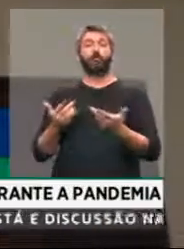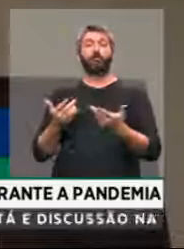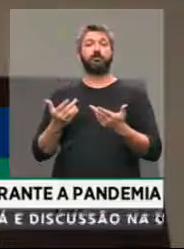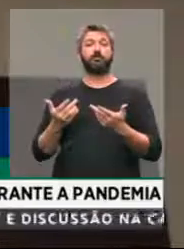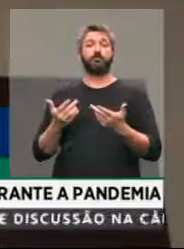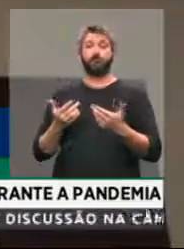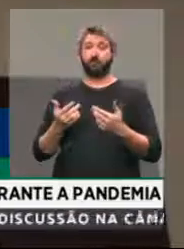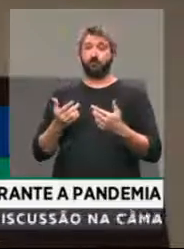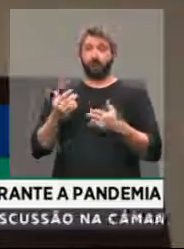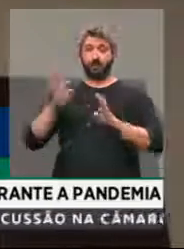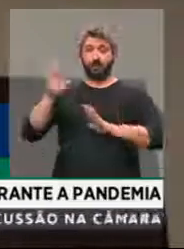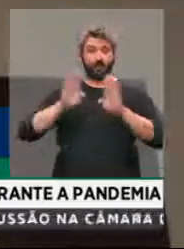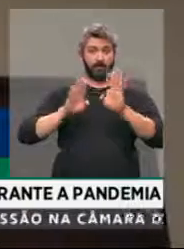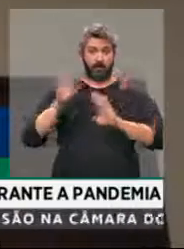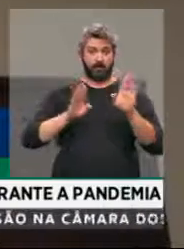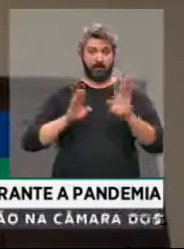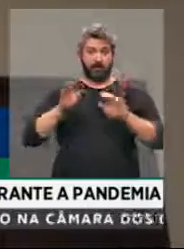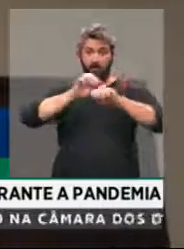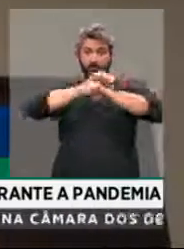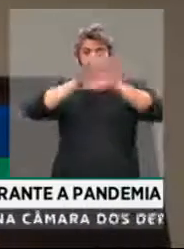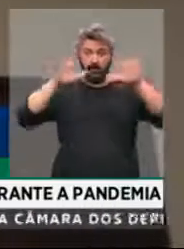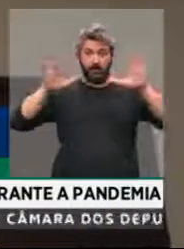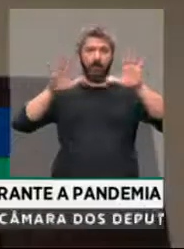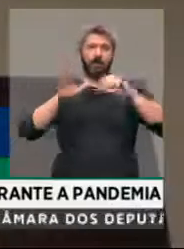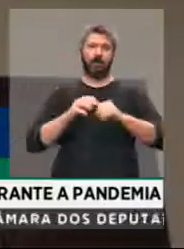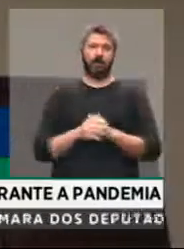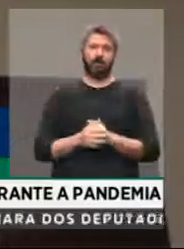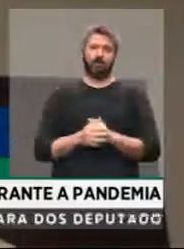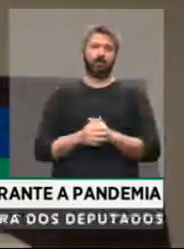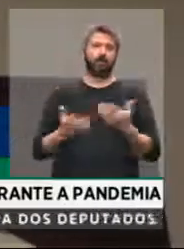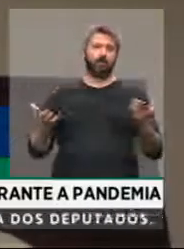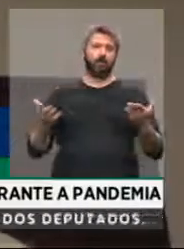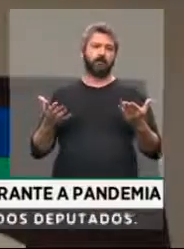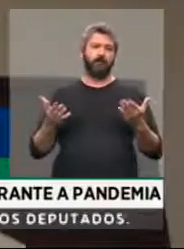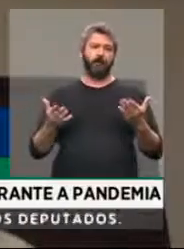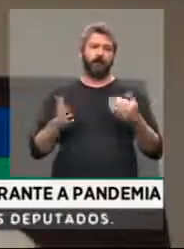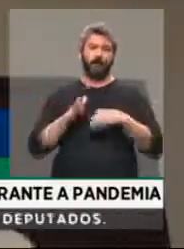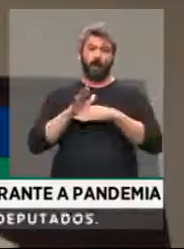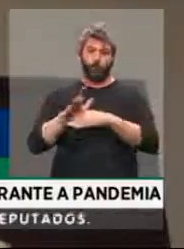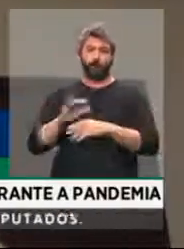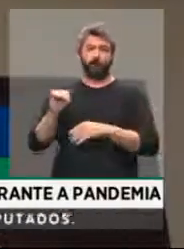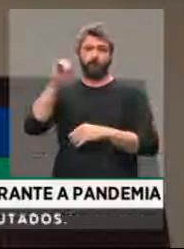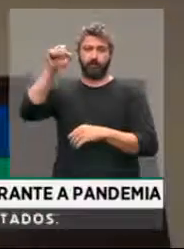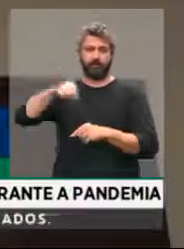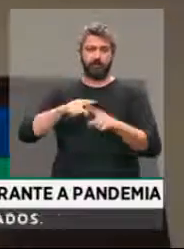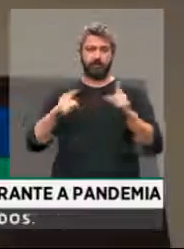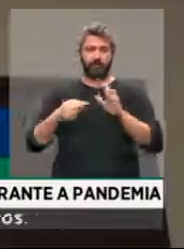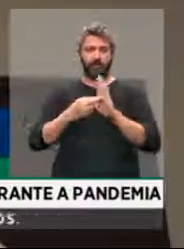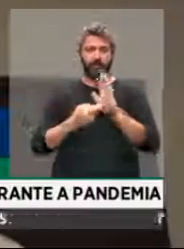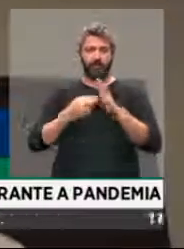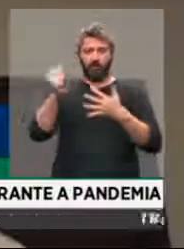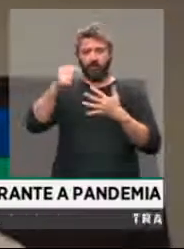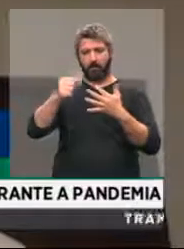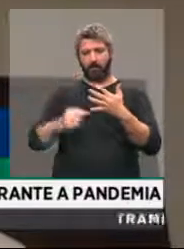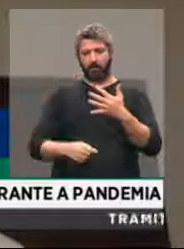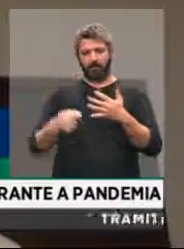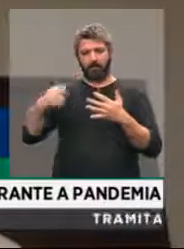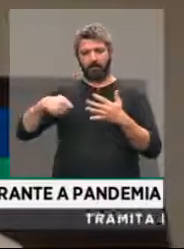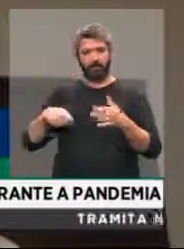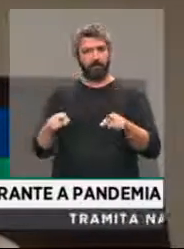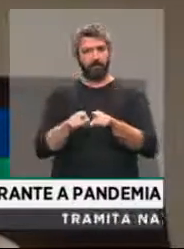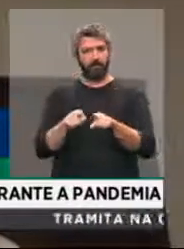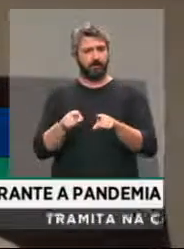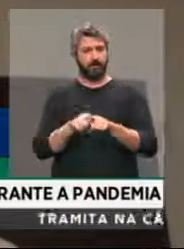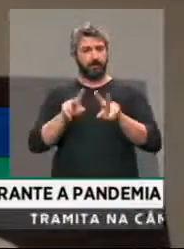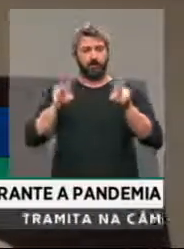temos que ter licitações claras, transparentes. Então a ajuda é bem-vinda, mas tem pré-requisitos. E principalmente na questão